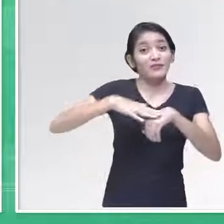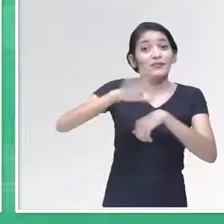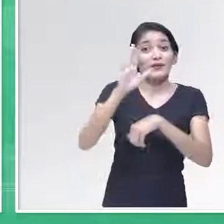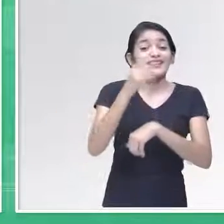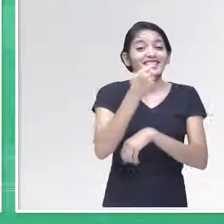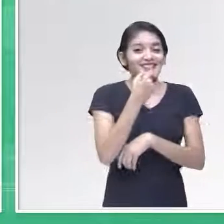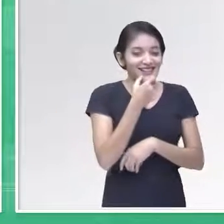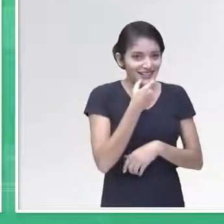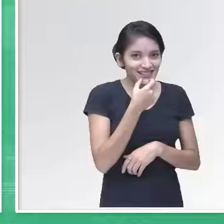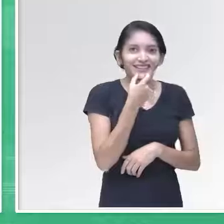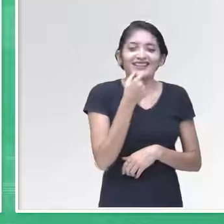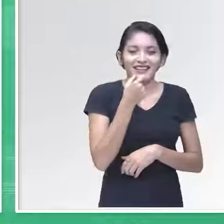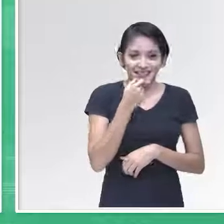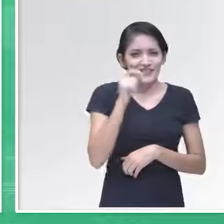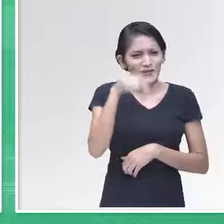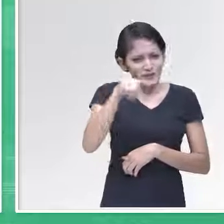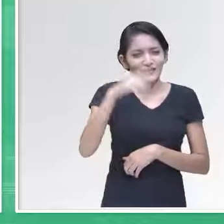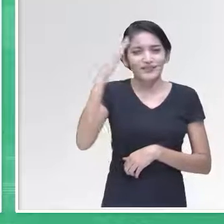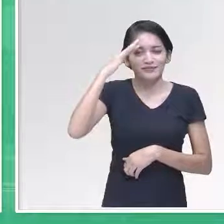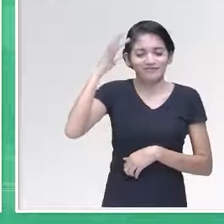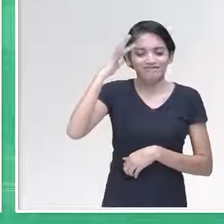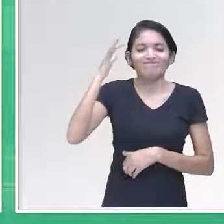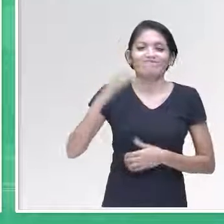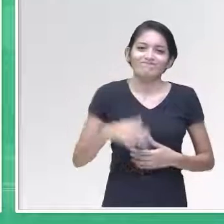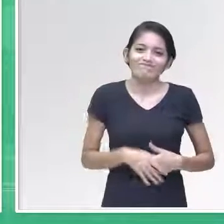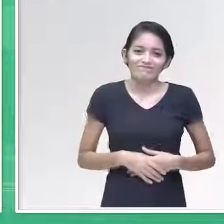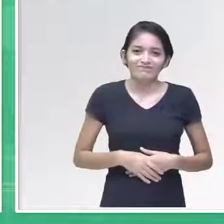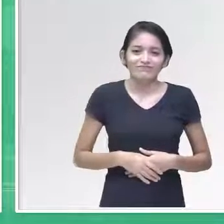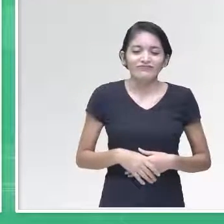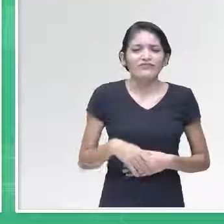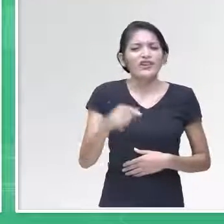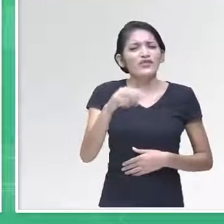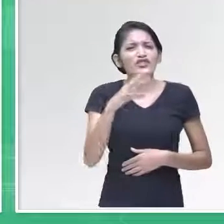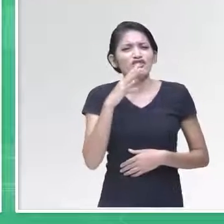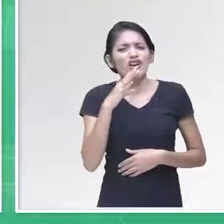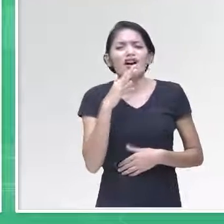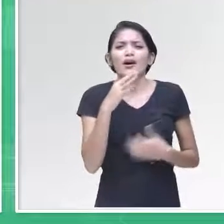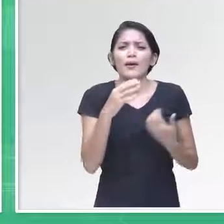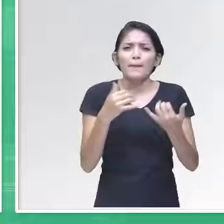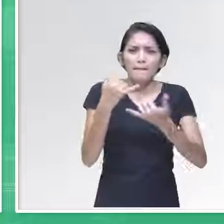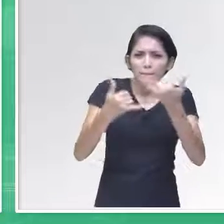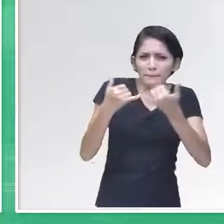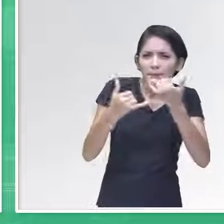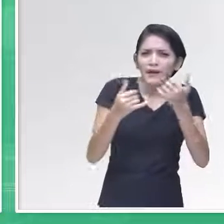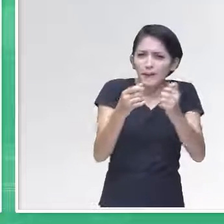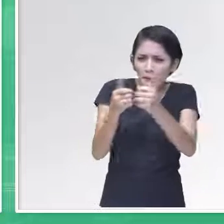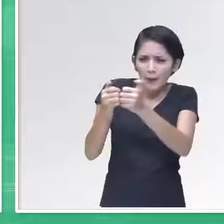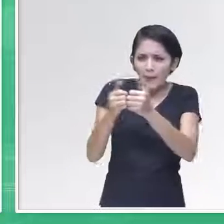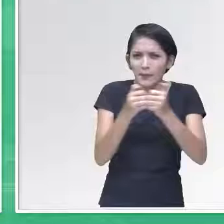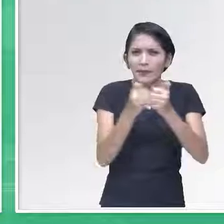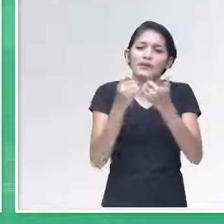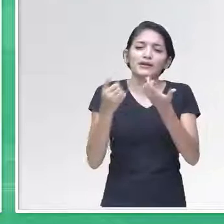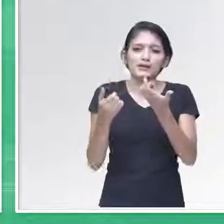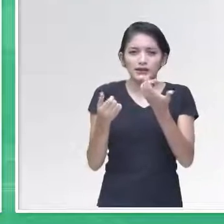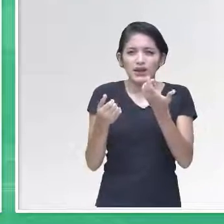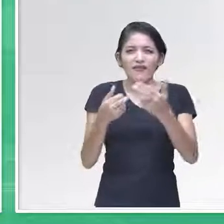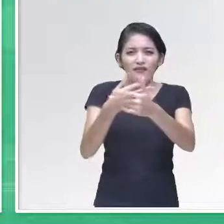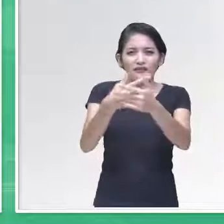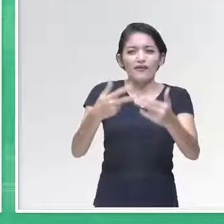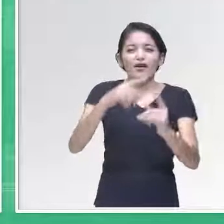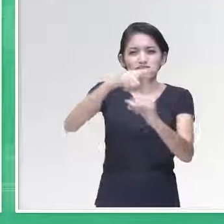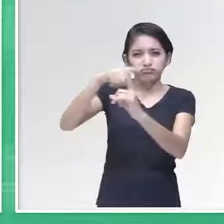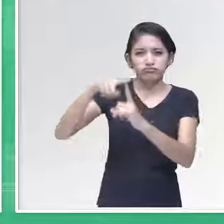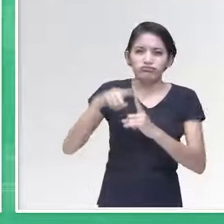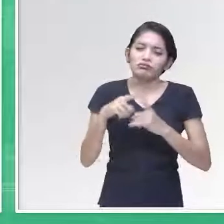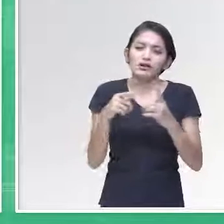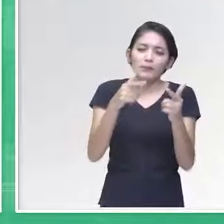inglês do que vocês imaginam? Quem aqui joga aqueles jogos de rede? Fortnite, League of Legends,